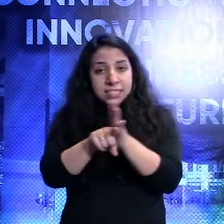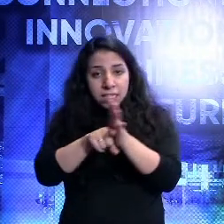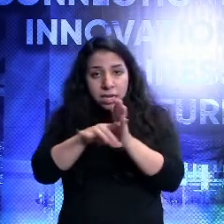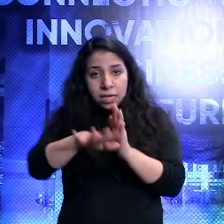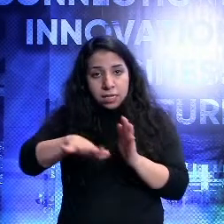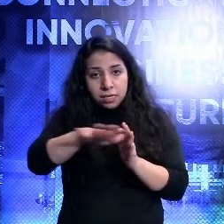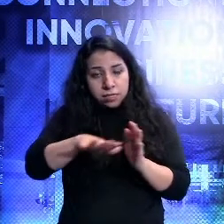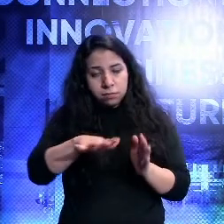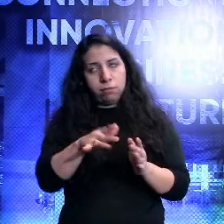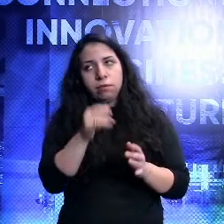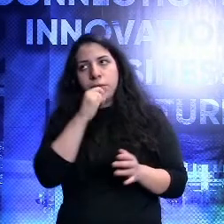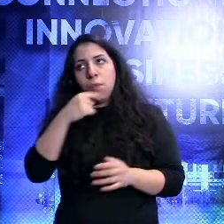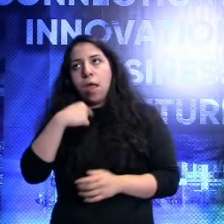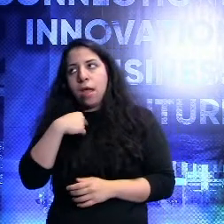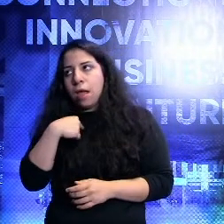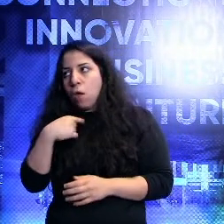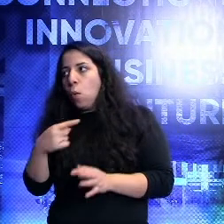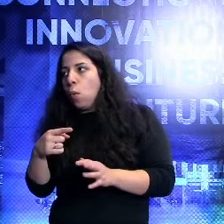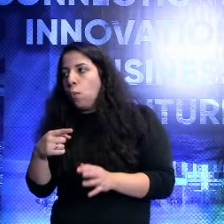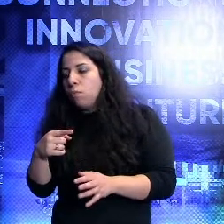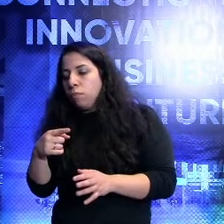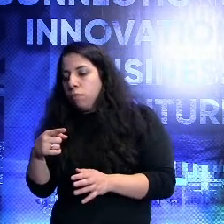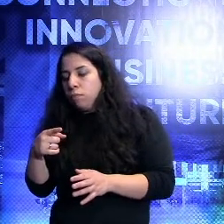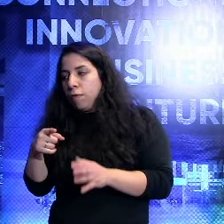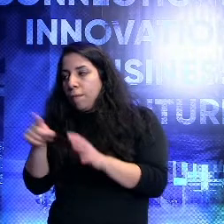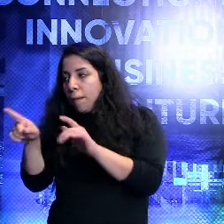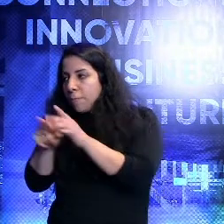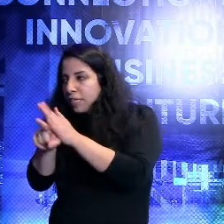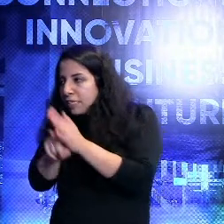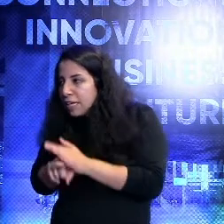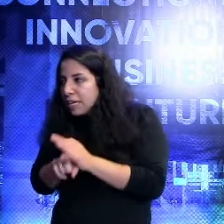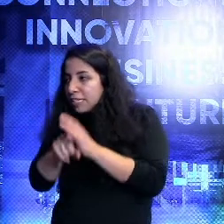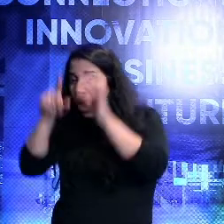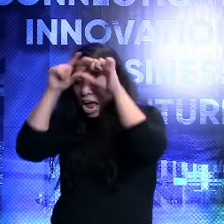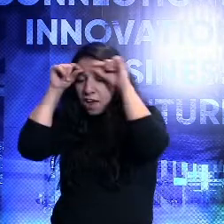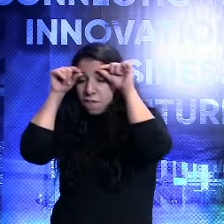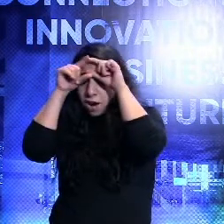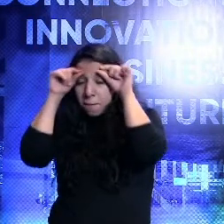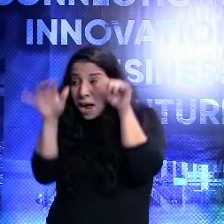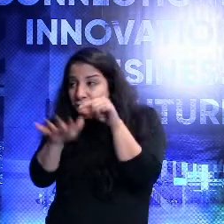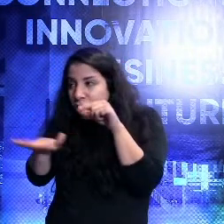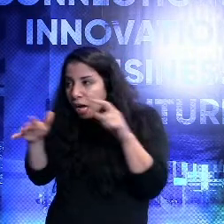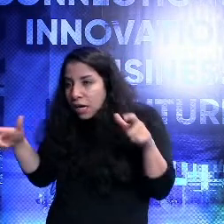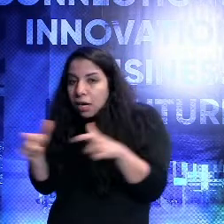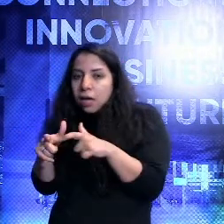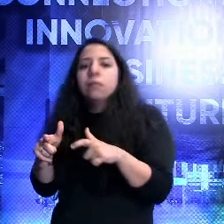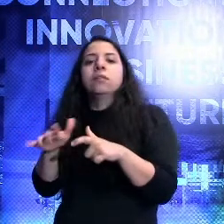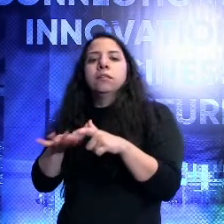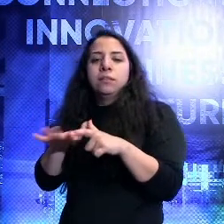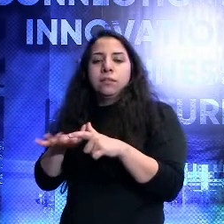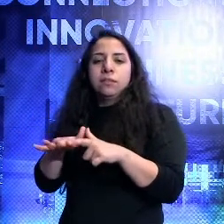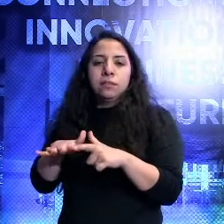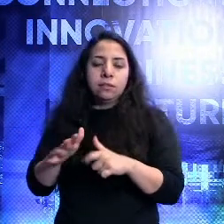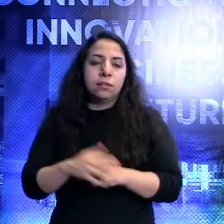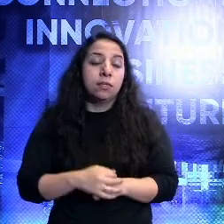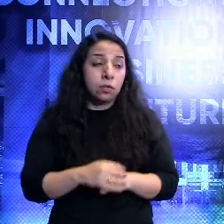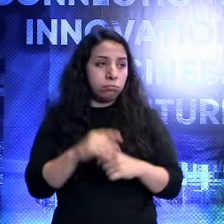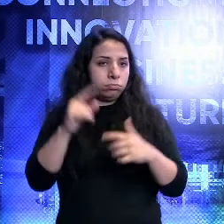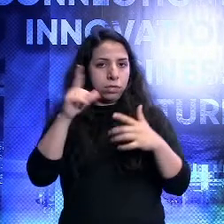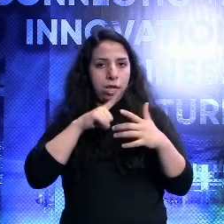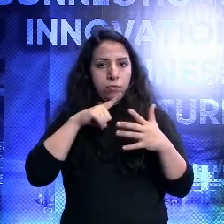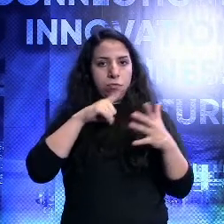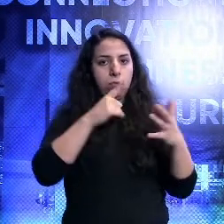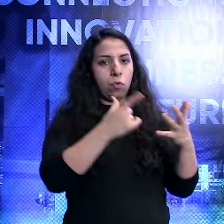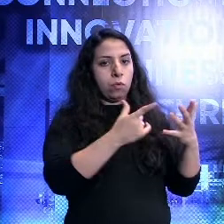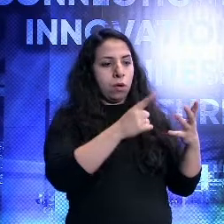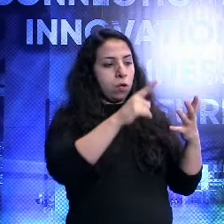posso aproveitar. Eu tenho o benchmark da concorrência e eu tenho a experiência do time. Essas são minhas fontes de dados. E eu defini como atributos o